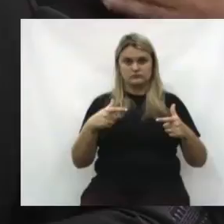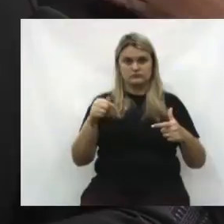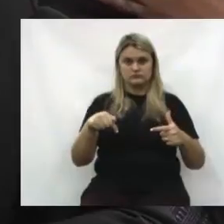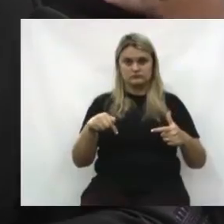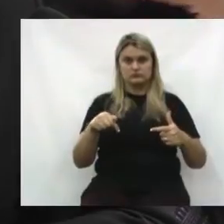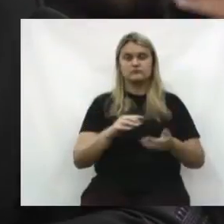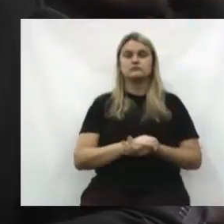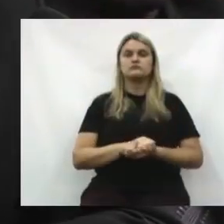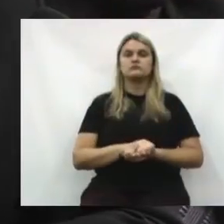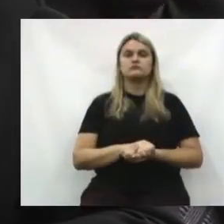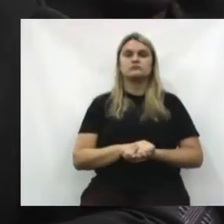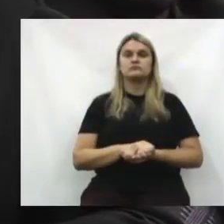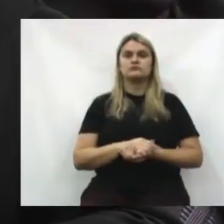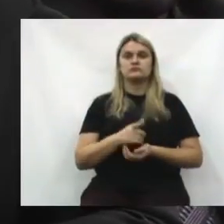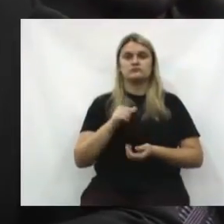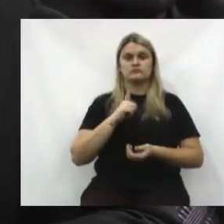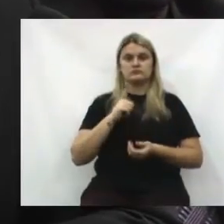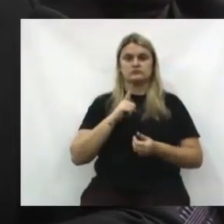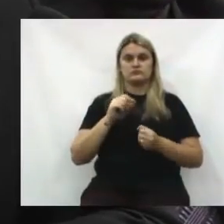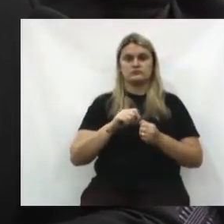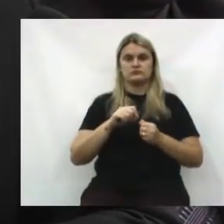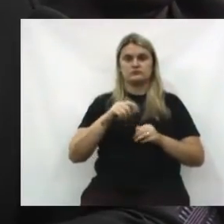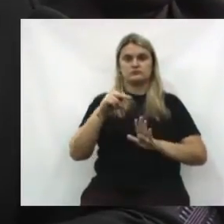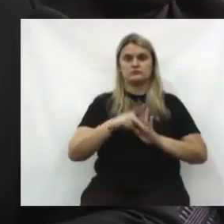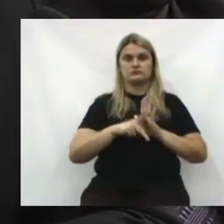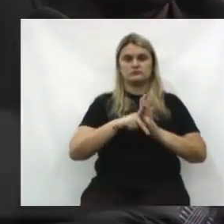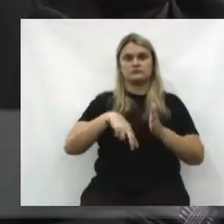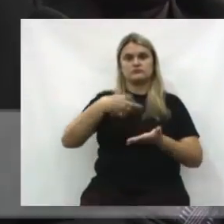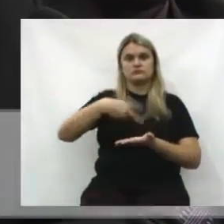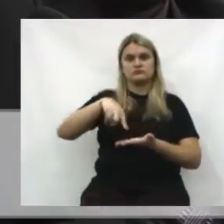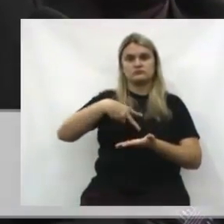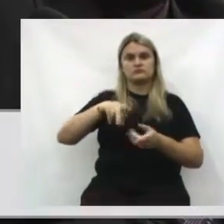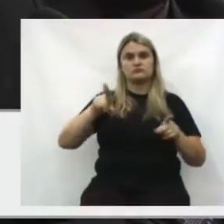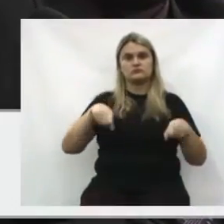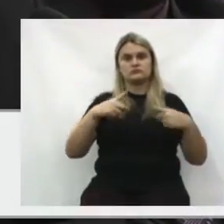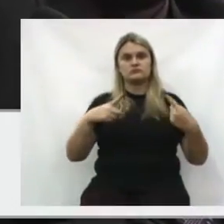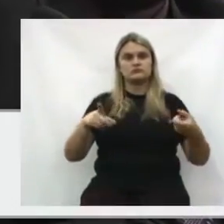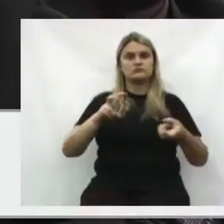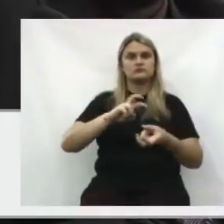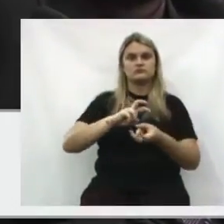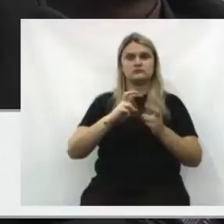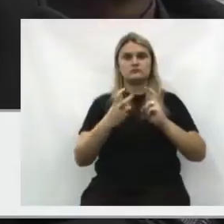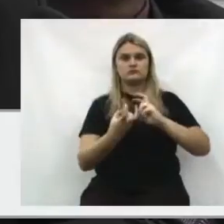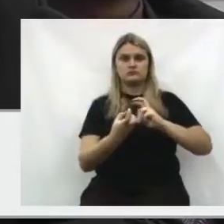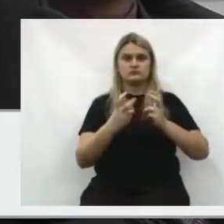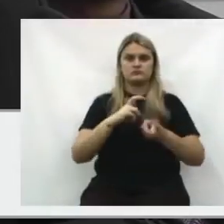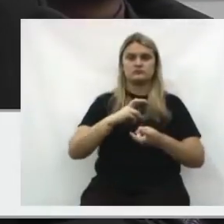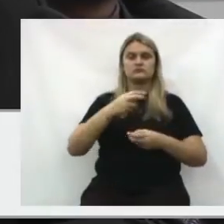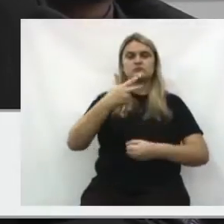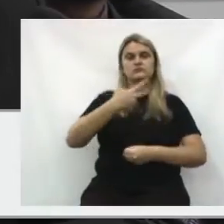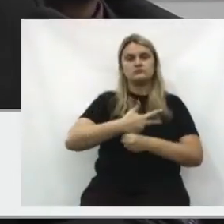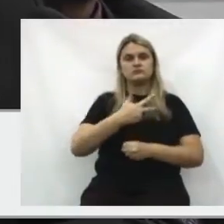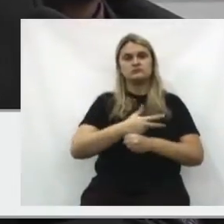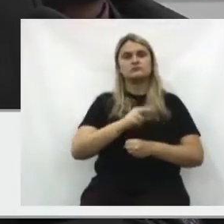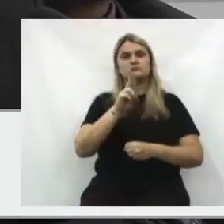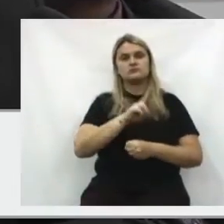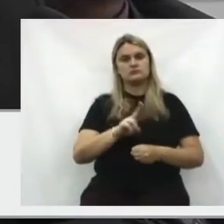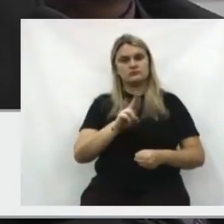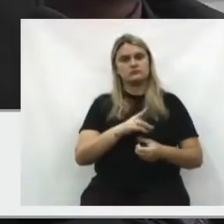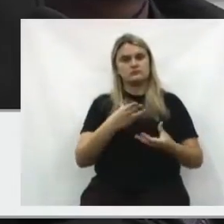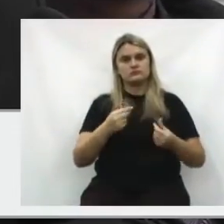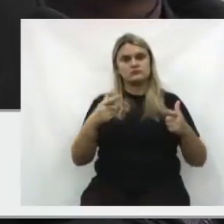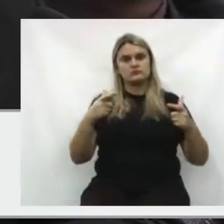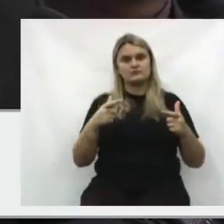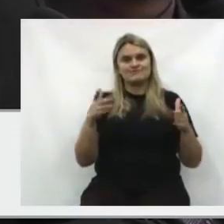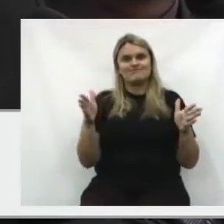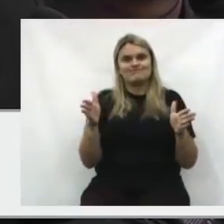A nossa região, eles estão fazendo projeto de dança, música, capoeira, a terceira